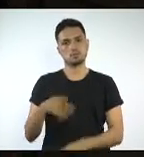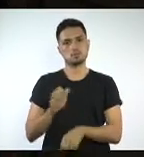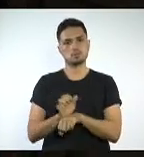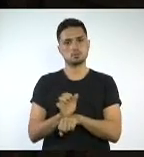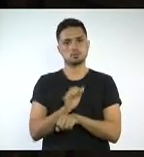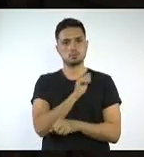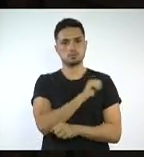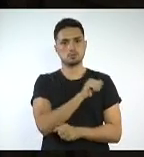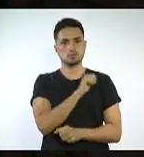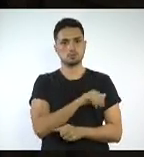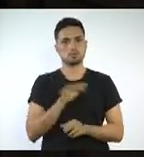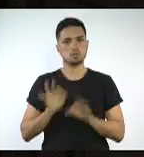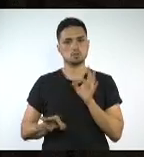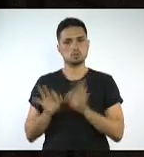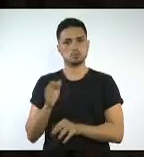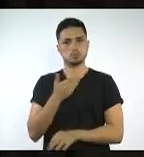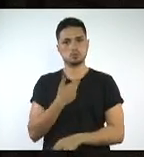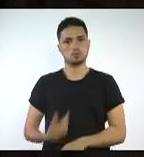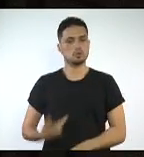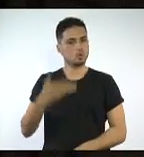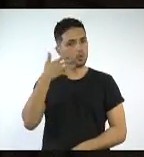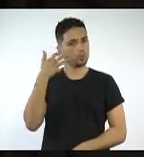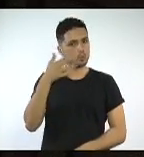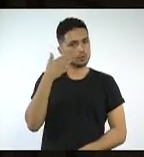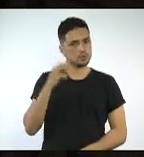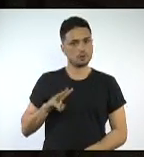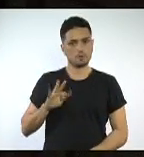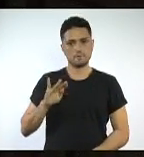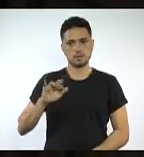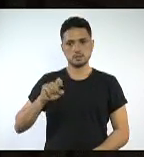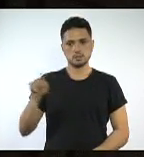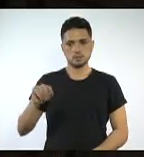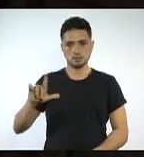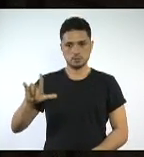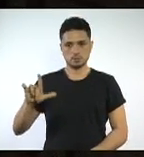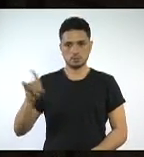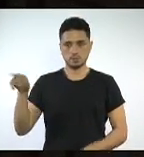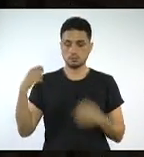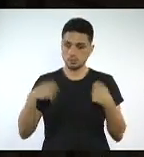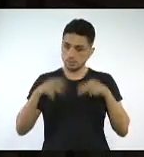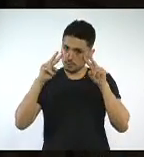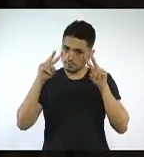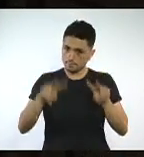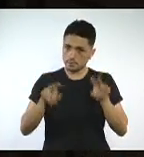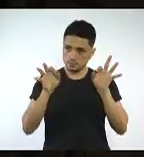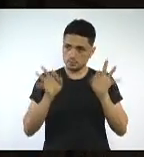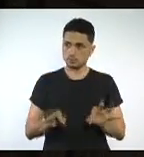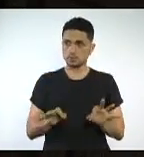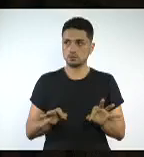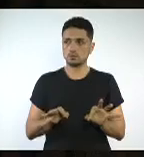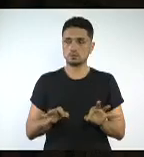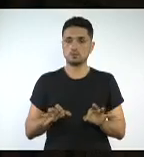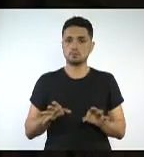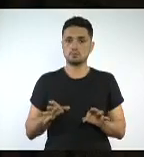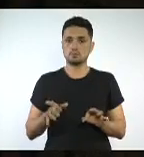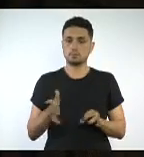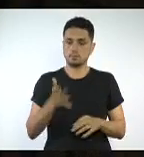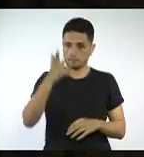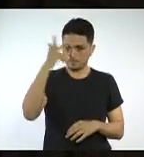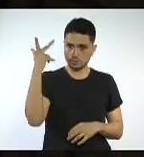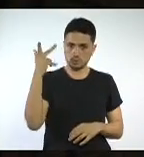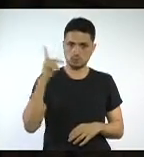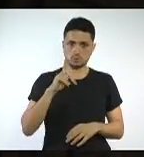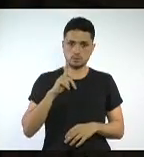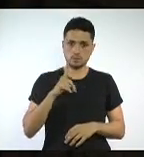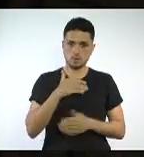o nosso juiz governador Wilson Witzel, verifique atentamente aqueles que no governo